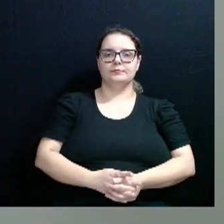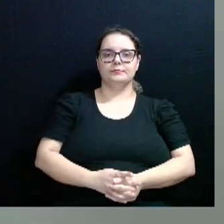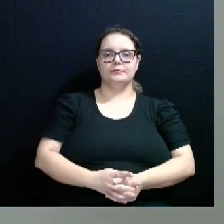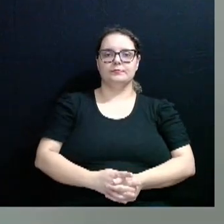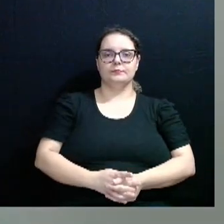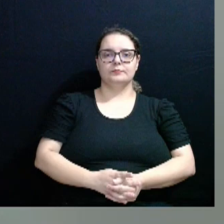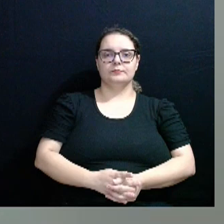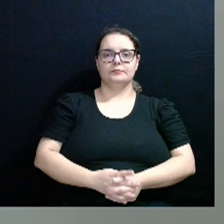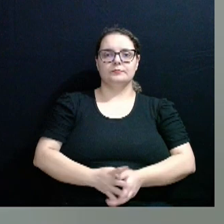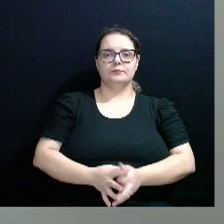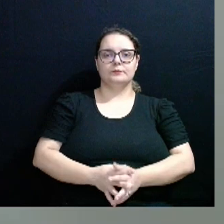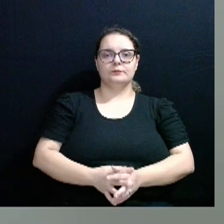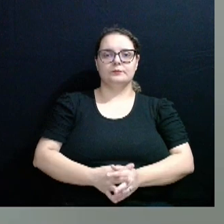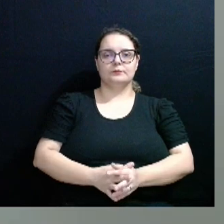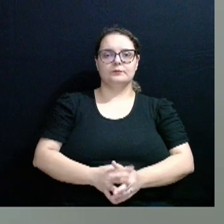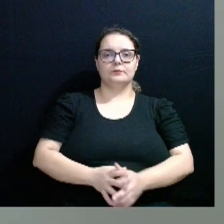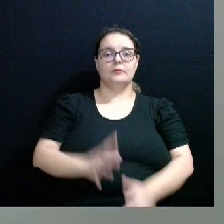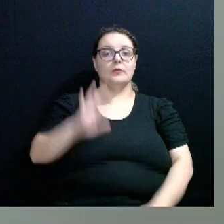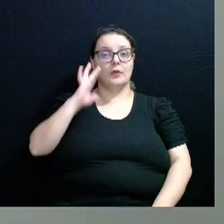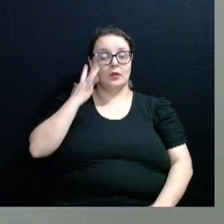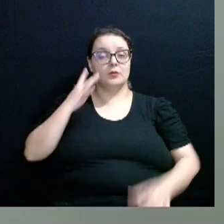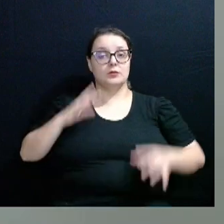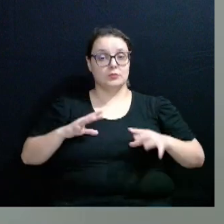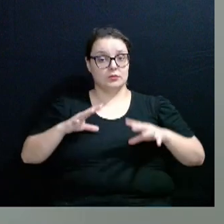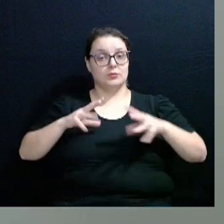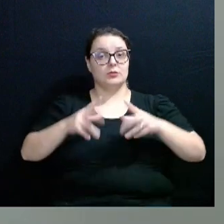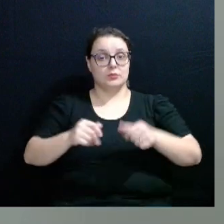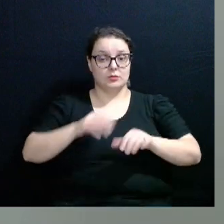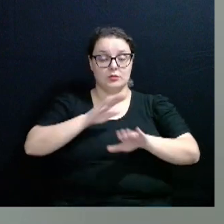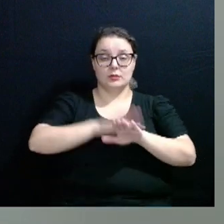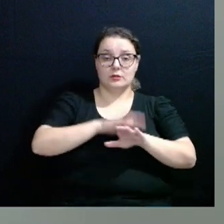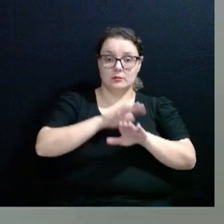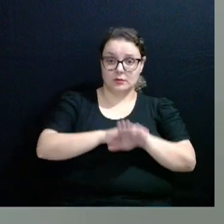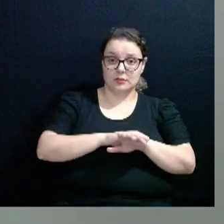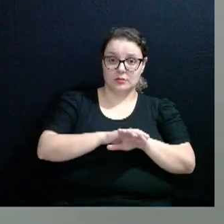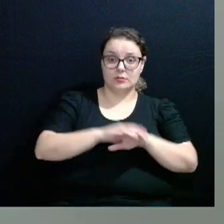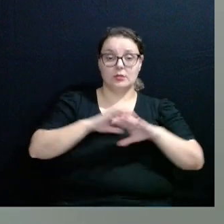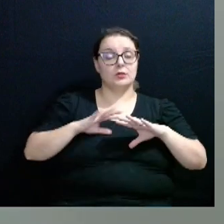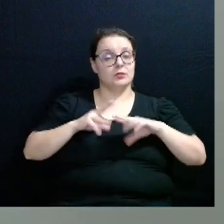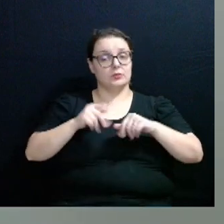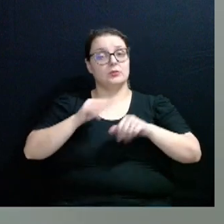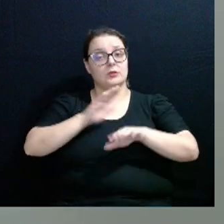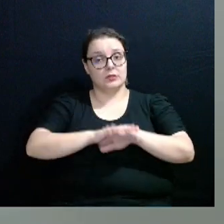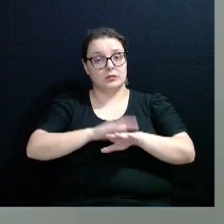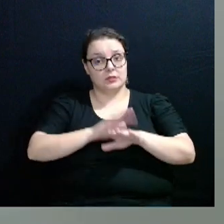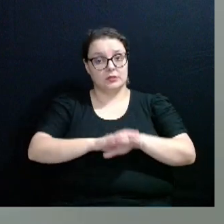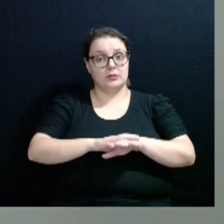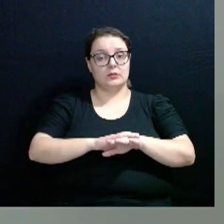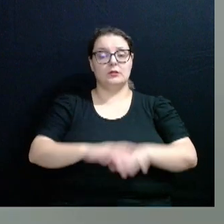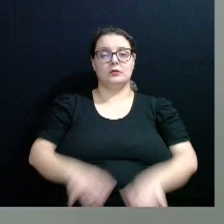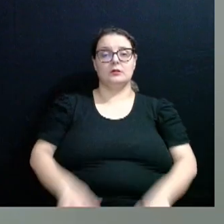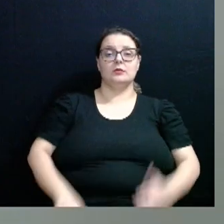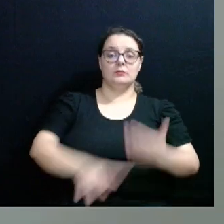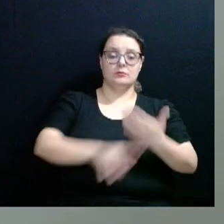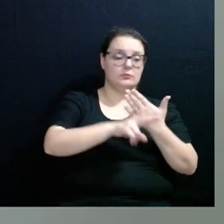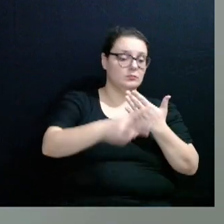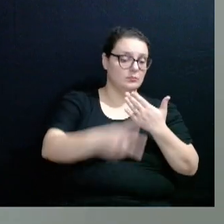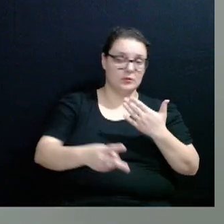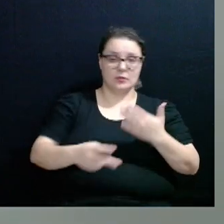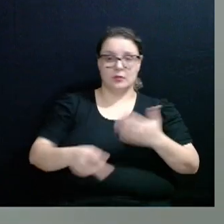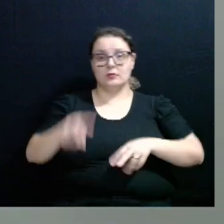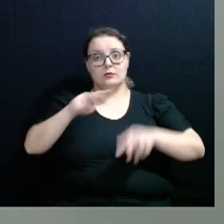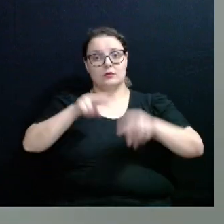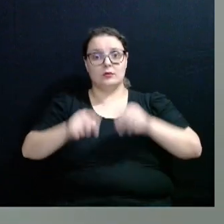Eu acho que toda medida, né, e toda ação que visa um bem, ela é muito boa,